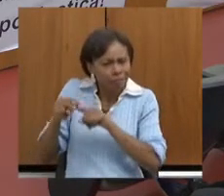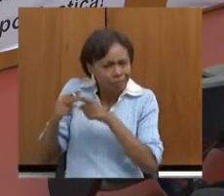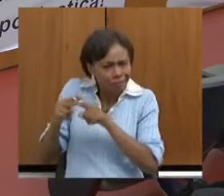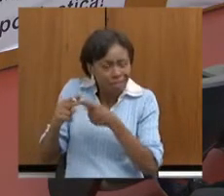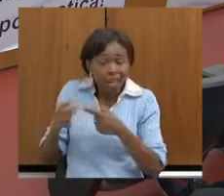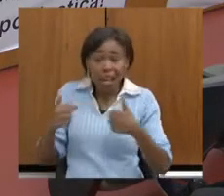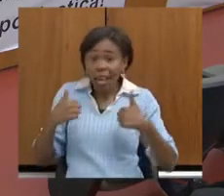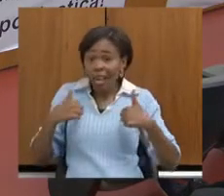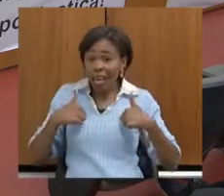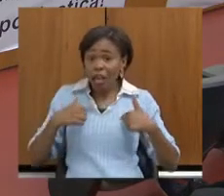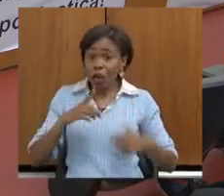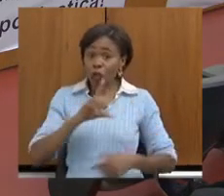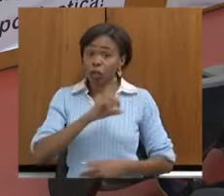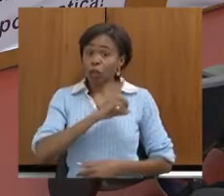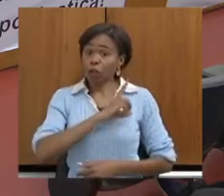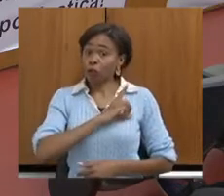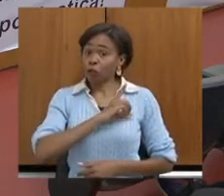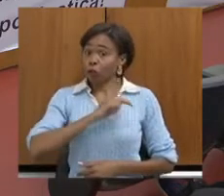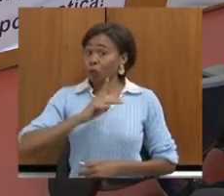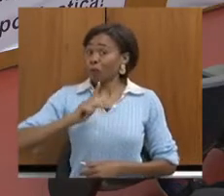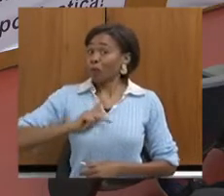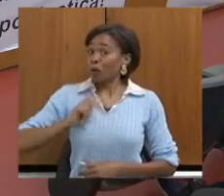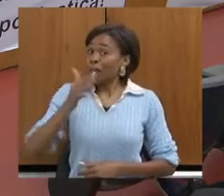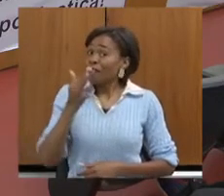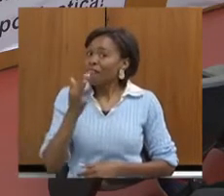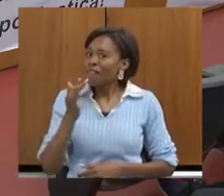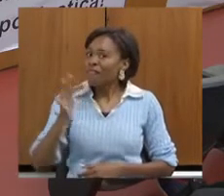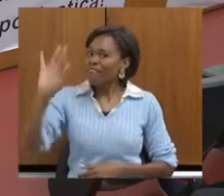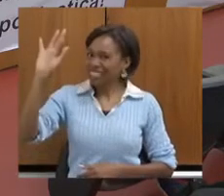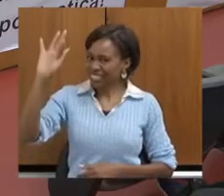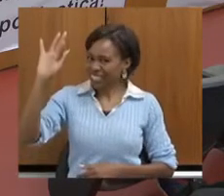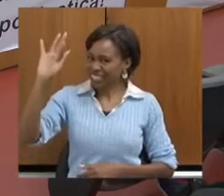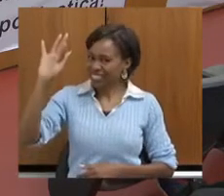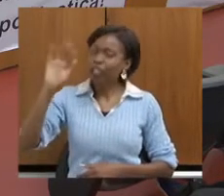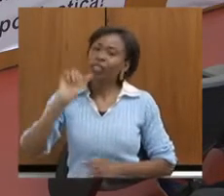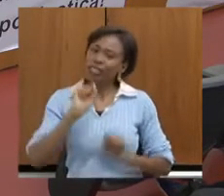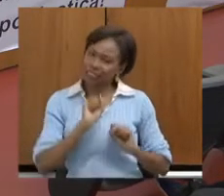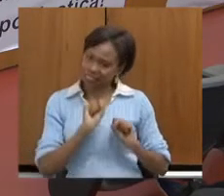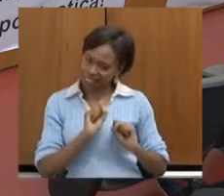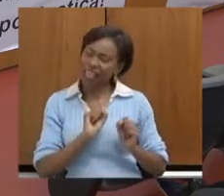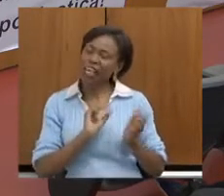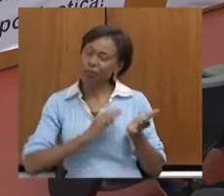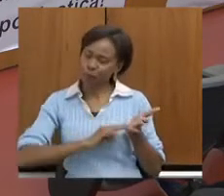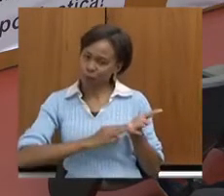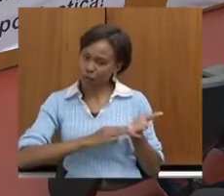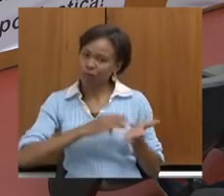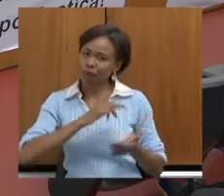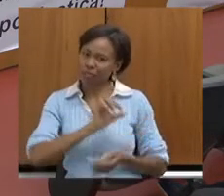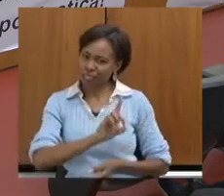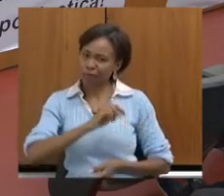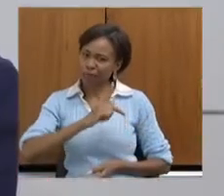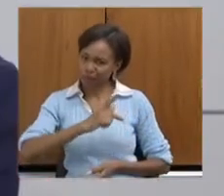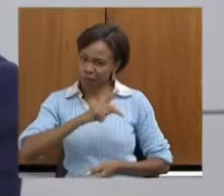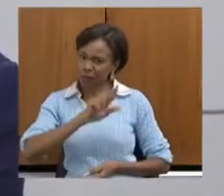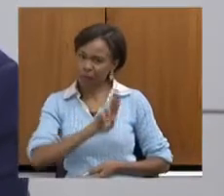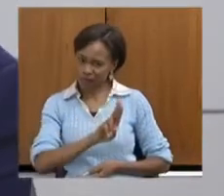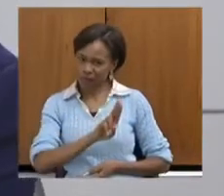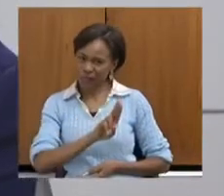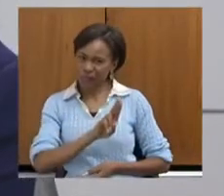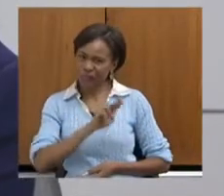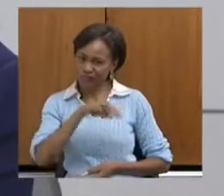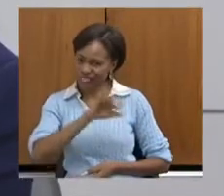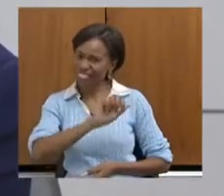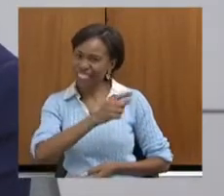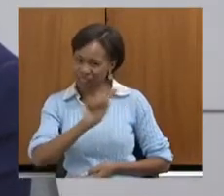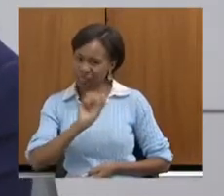eu sou defensora pública federal muito embora membro da Defensoria Pública da União É porque quando eu ouço alguém dizer que